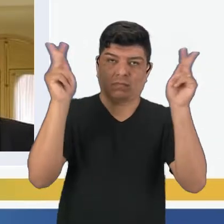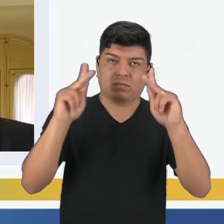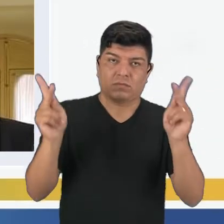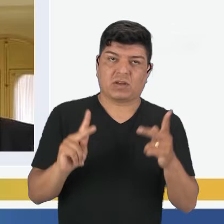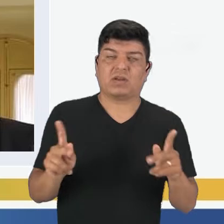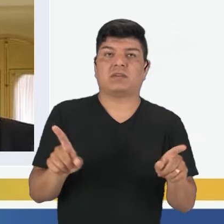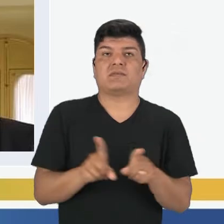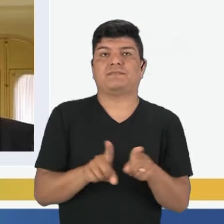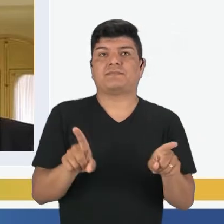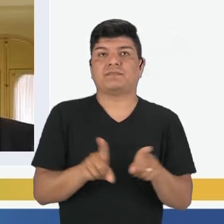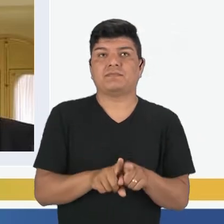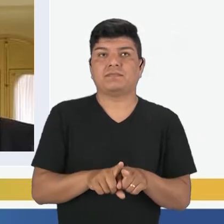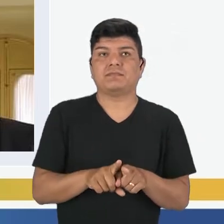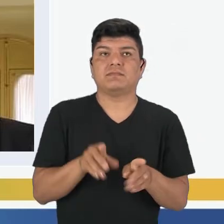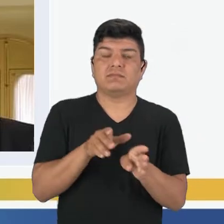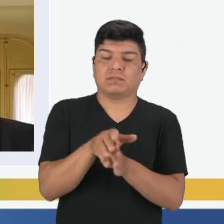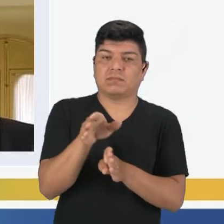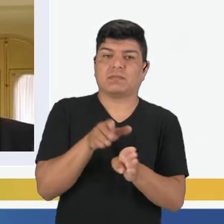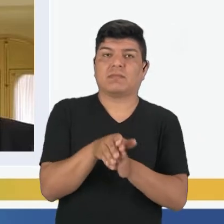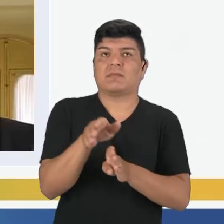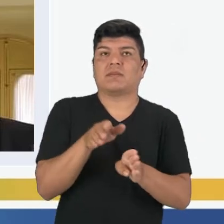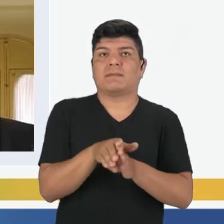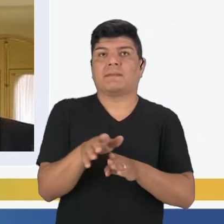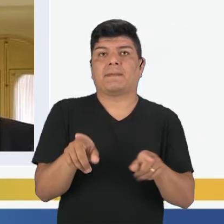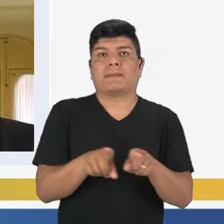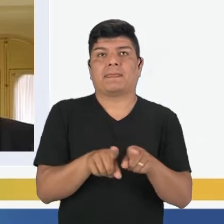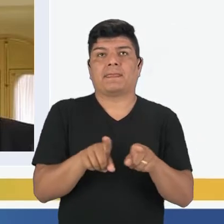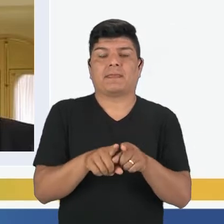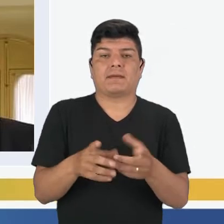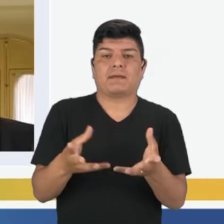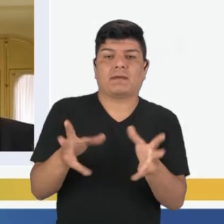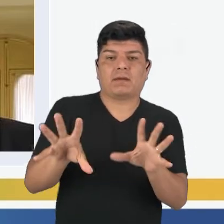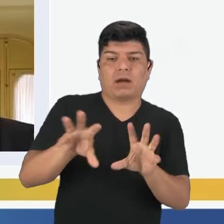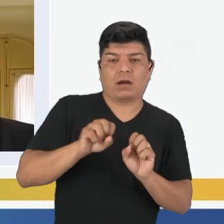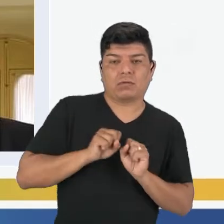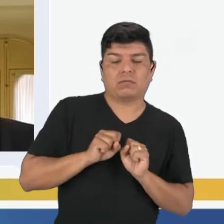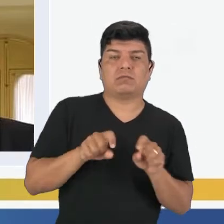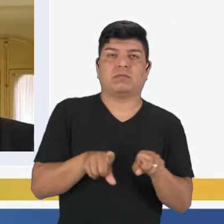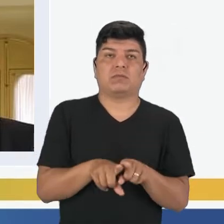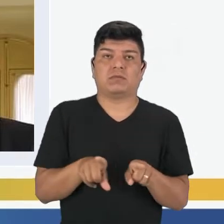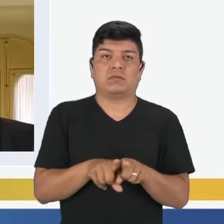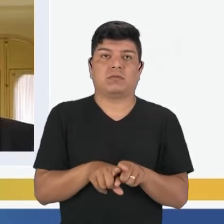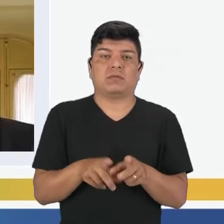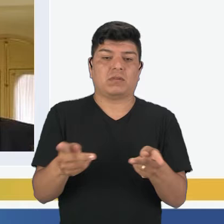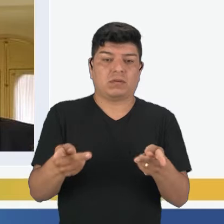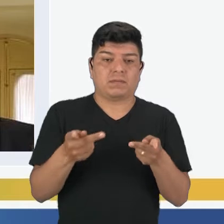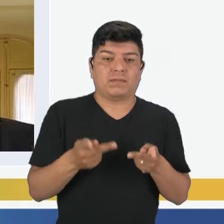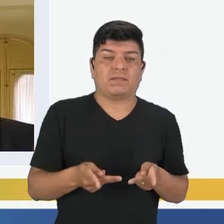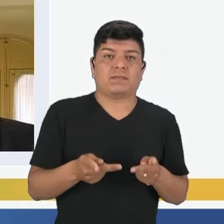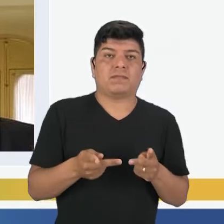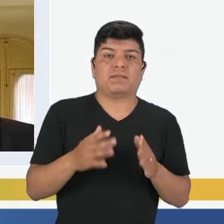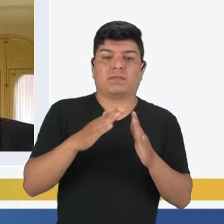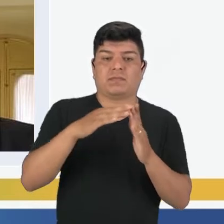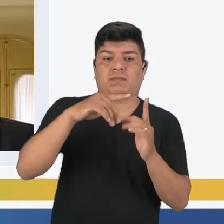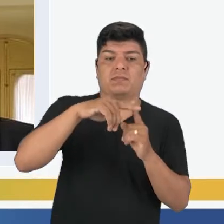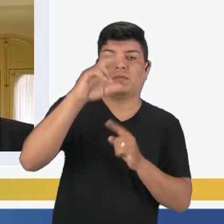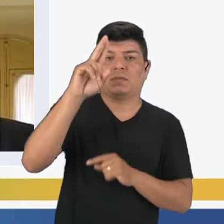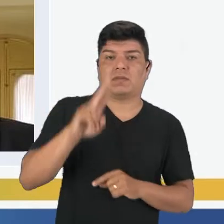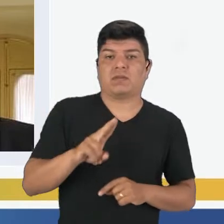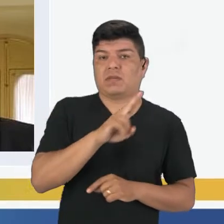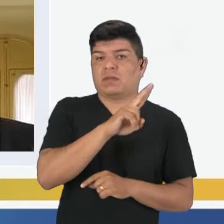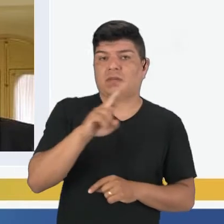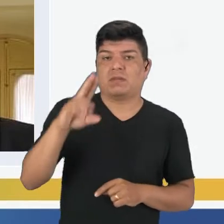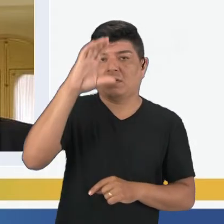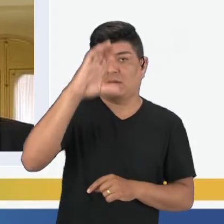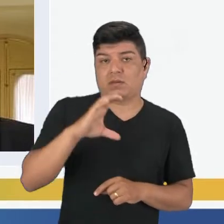é pacifista, ele também é conciliador, ele é acolhedor. A Igreja Católica, por meio da